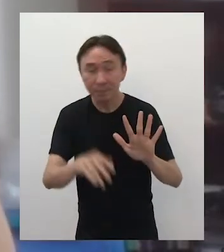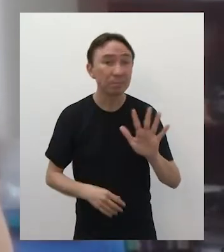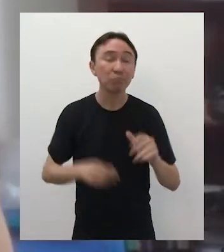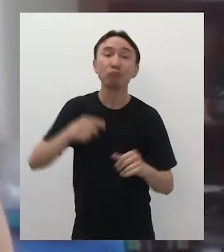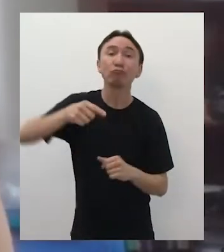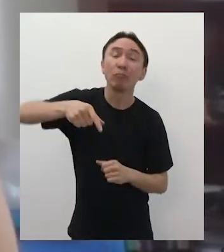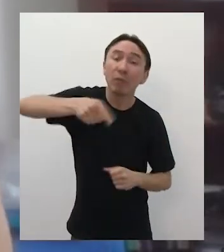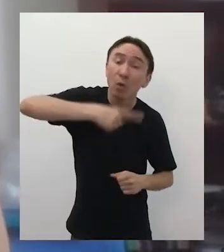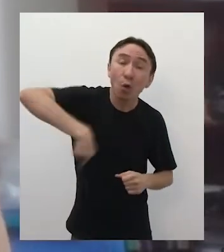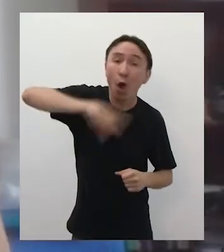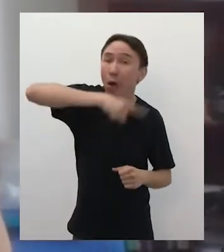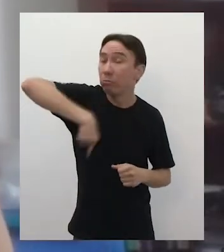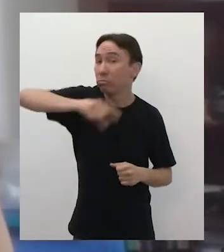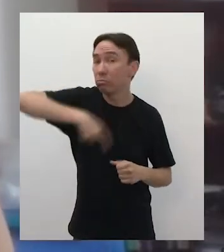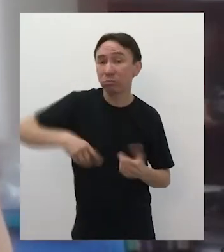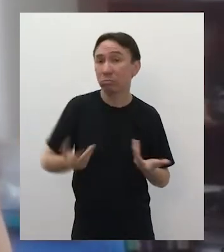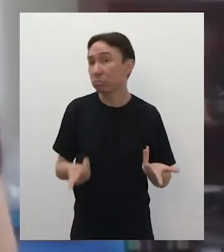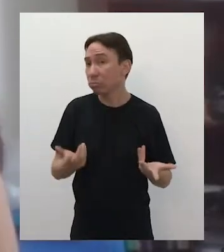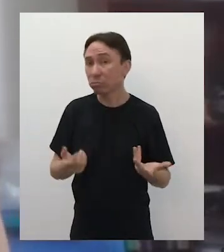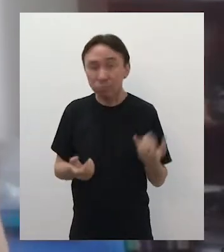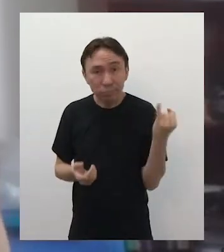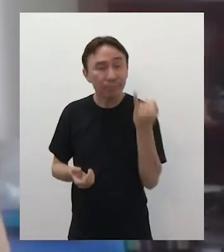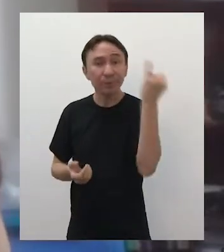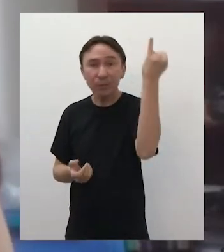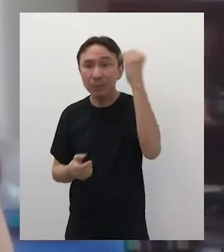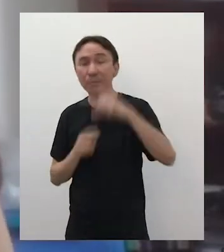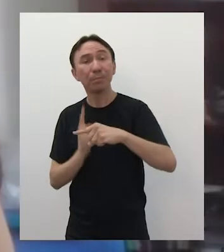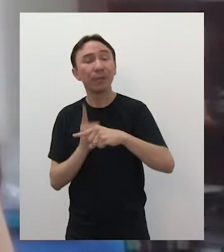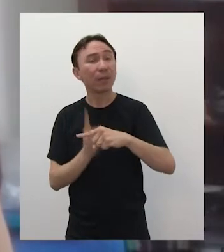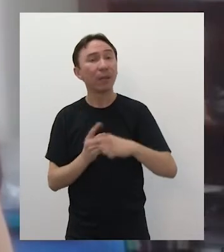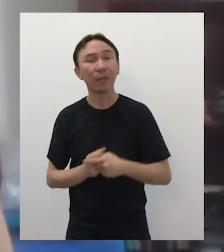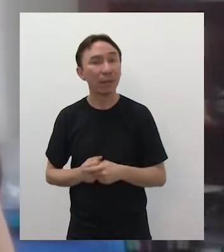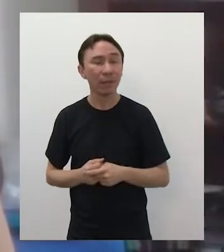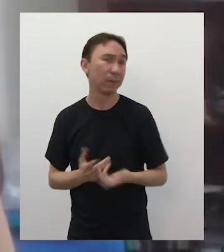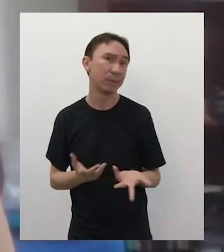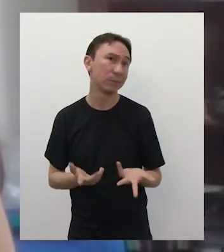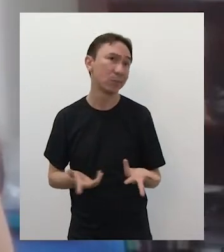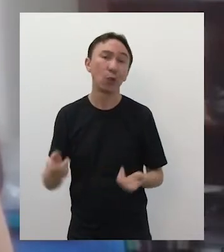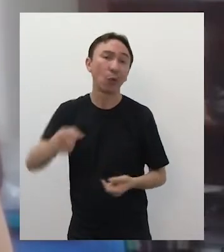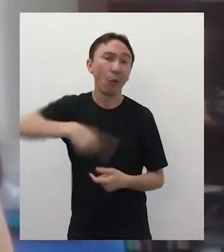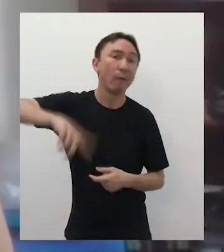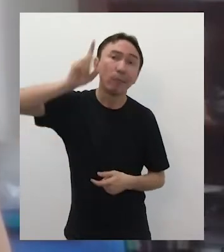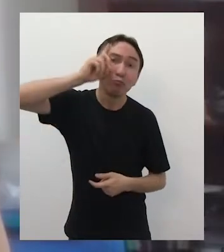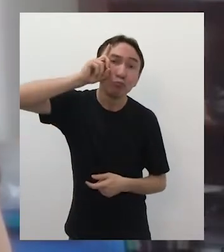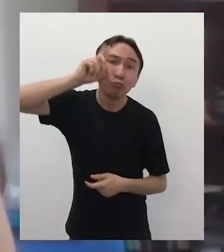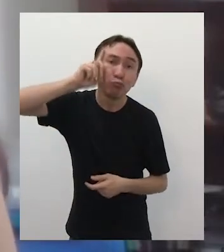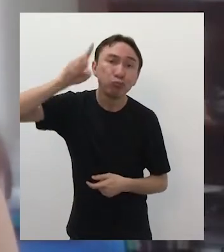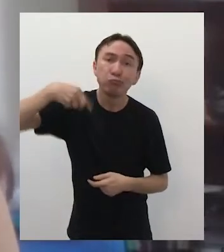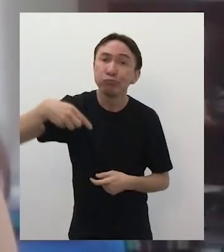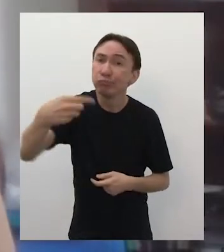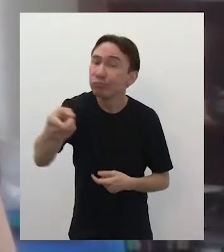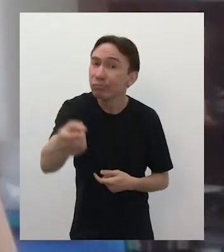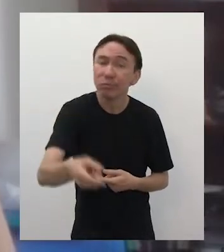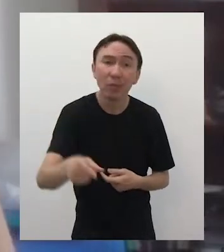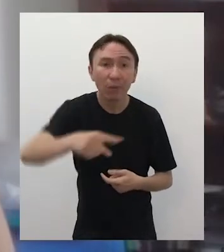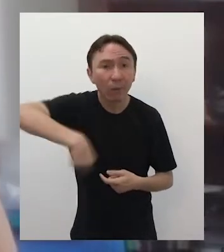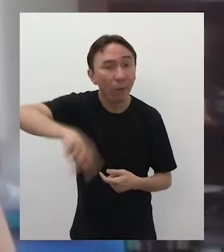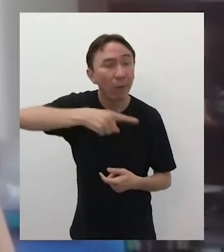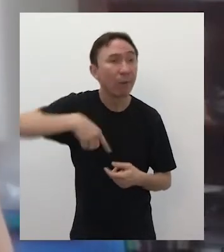quero trazer o que, que são as competências socioemocionais, né? Por que, que elas são tão importantes na nossa